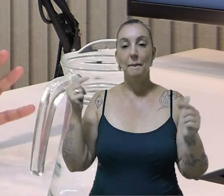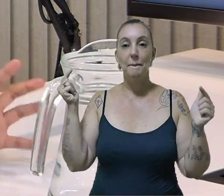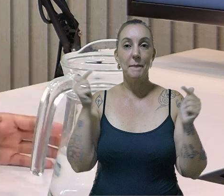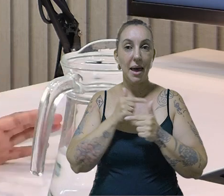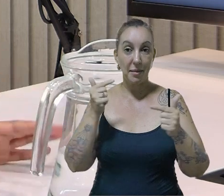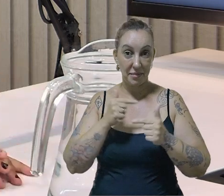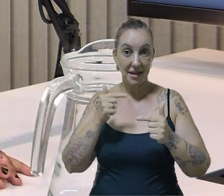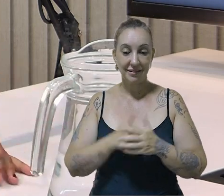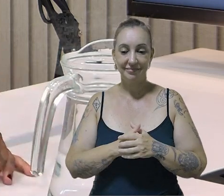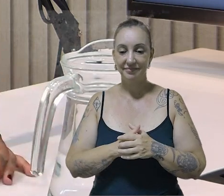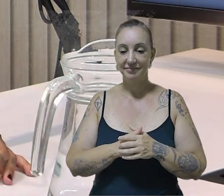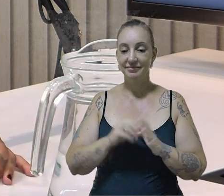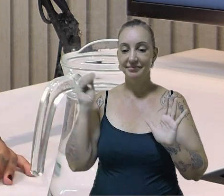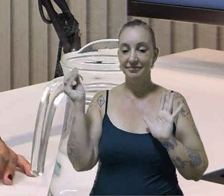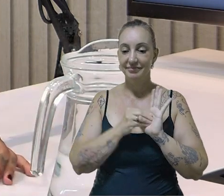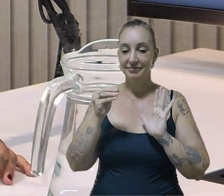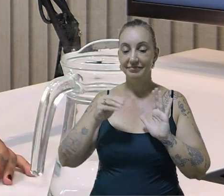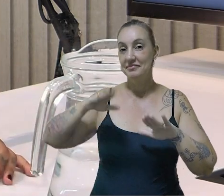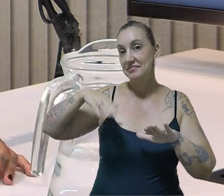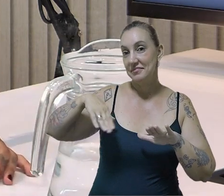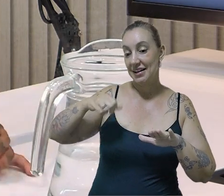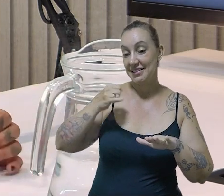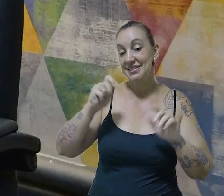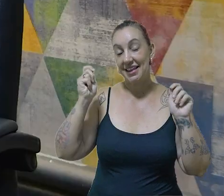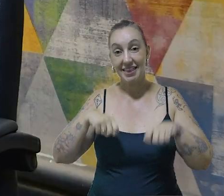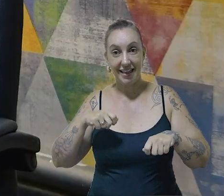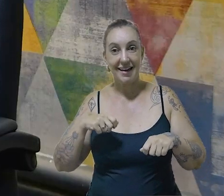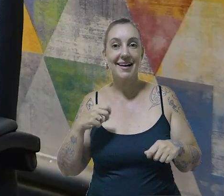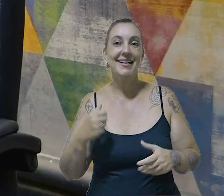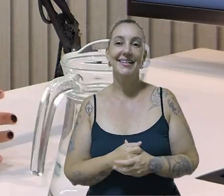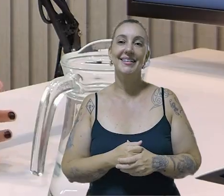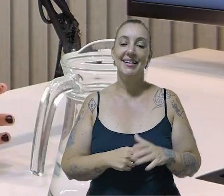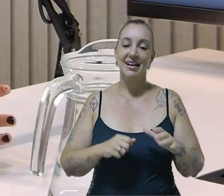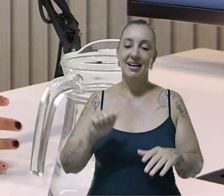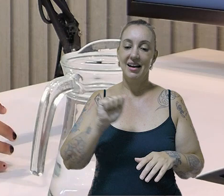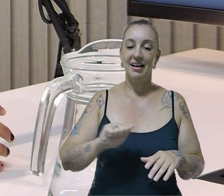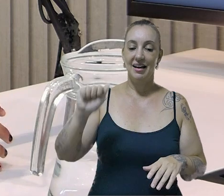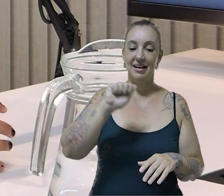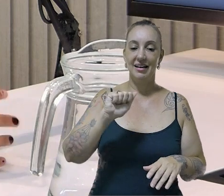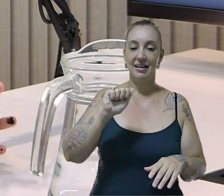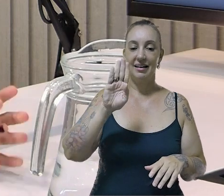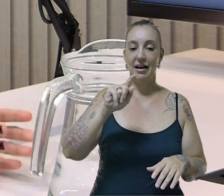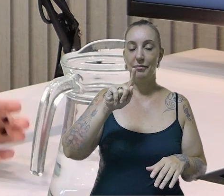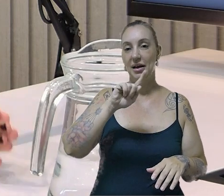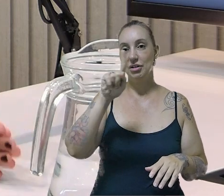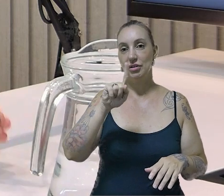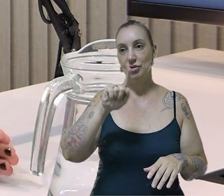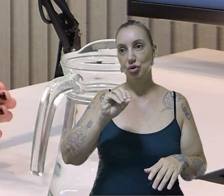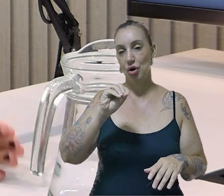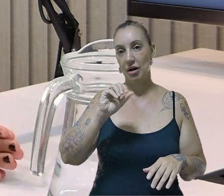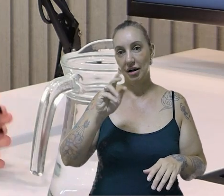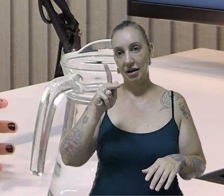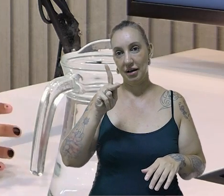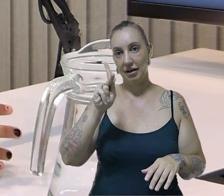poder dar uma uma quebr às vezes eu jogo uma praia quando rola mas é @z Gabe